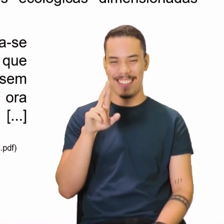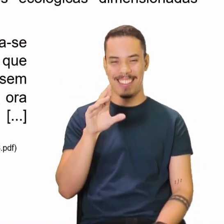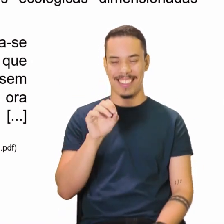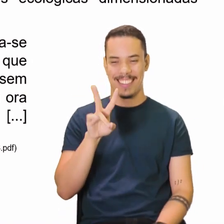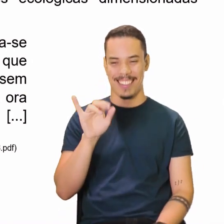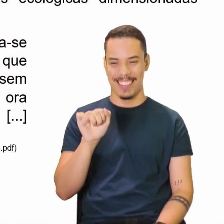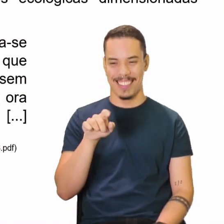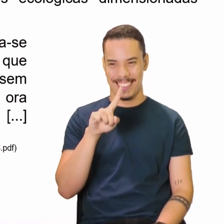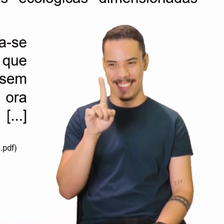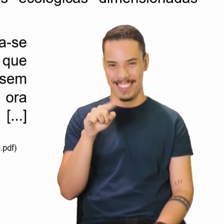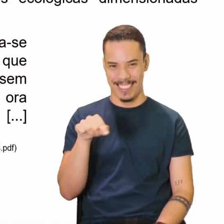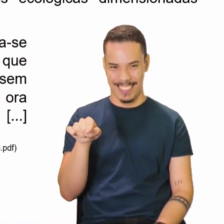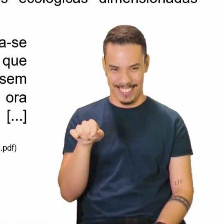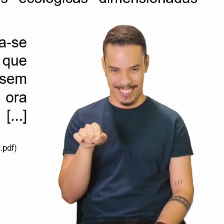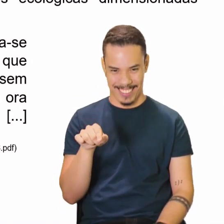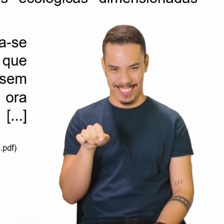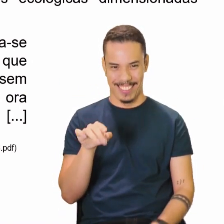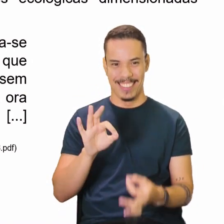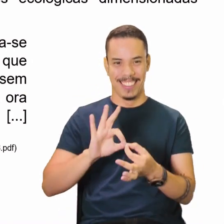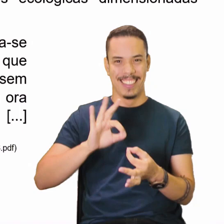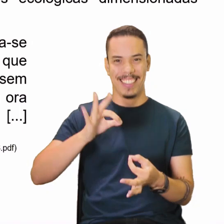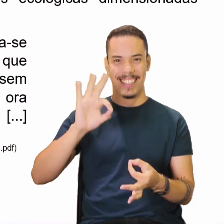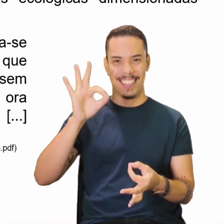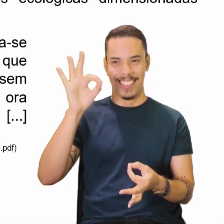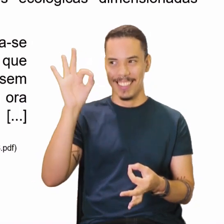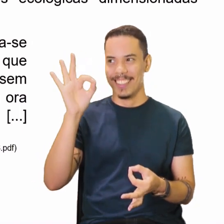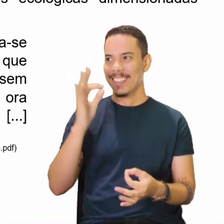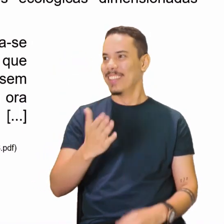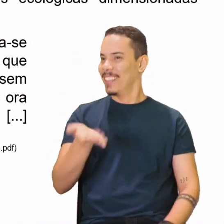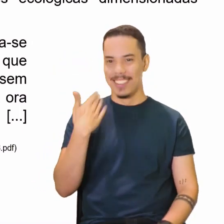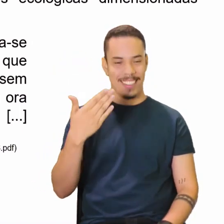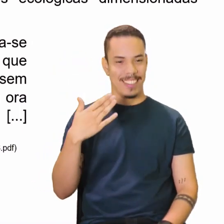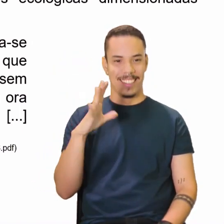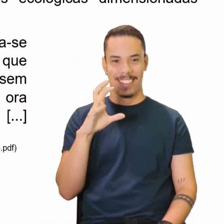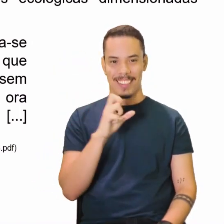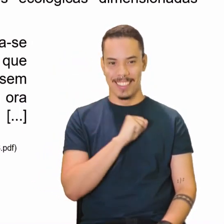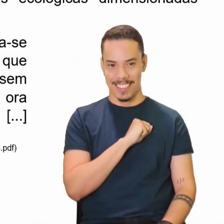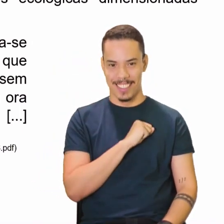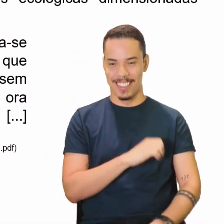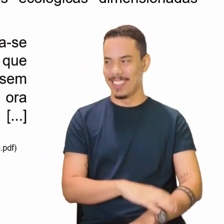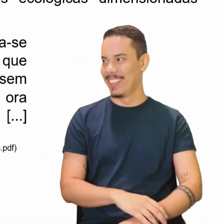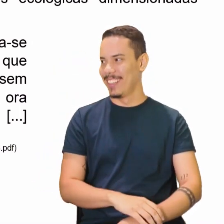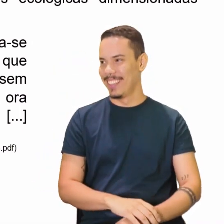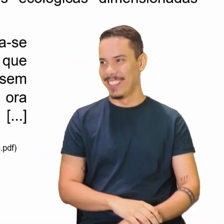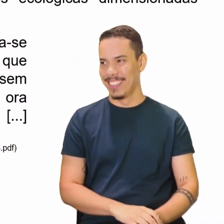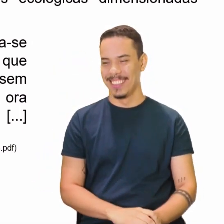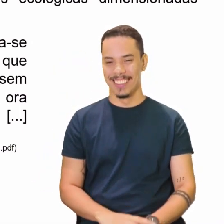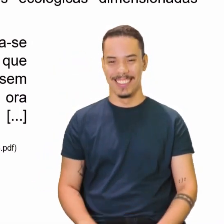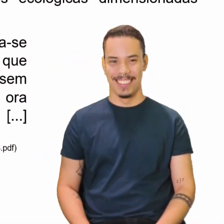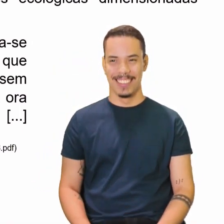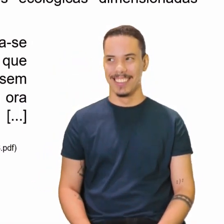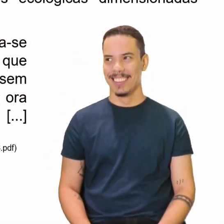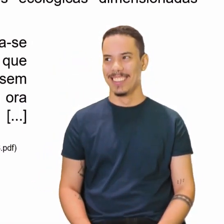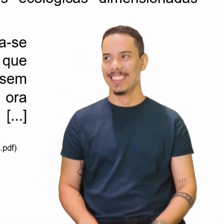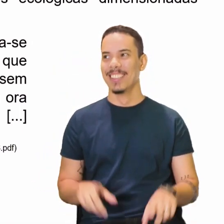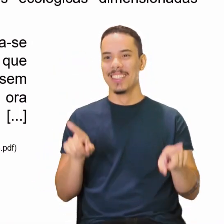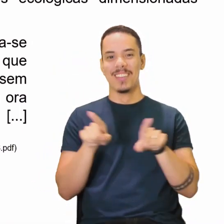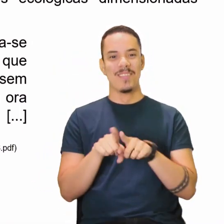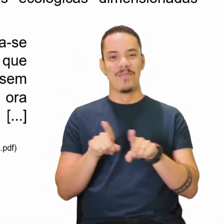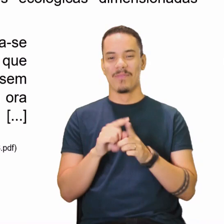Vamos lá, Amadinho! A satisfação quanto a